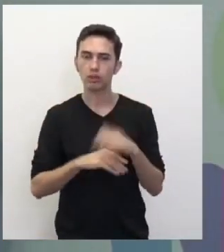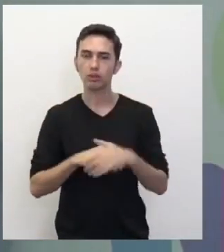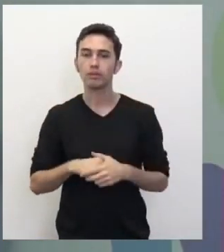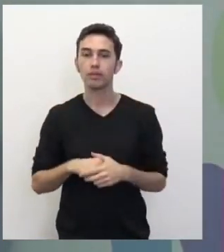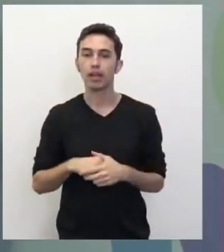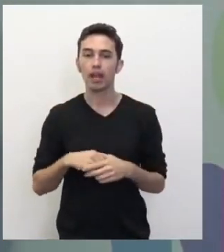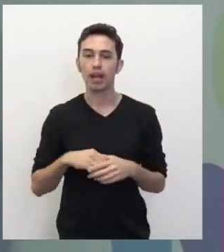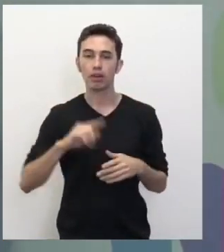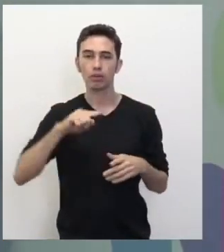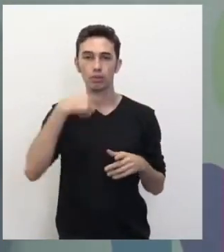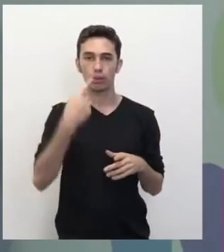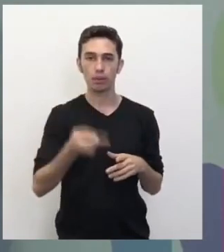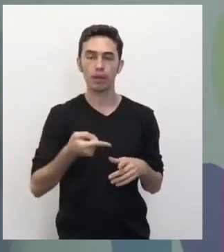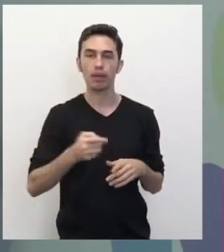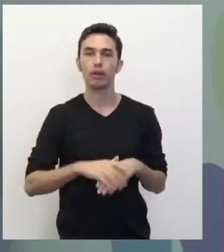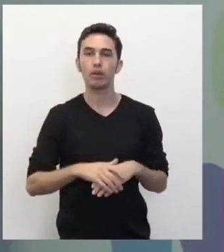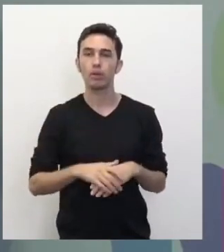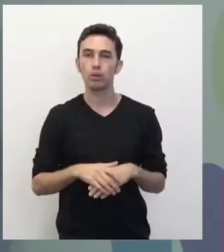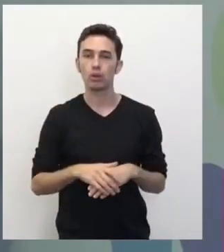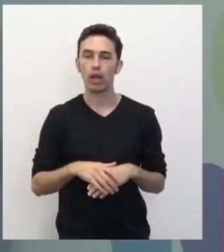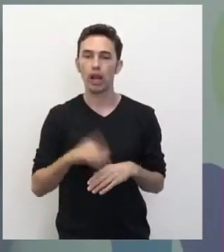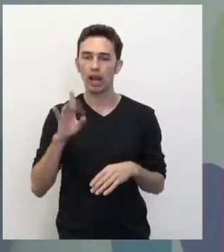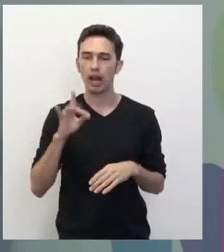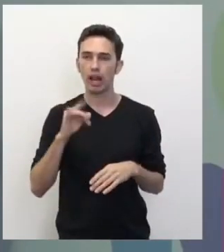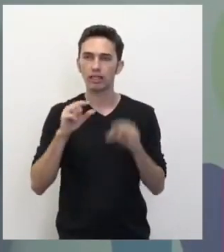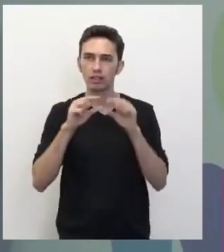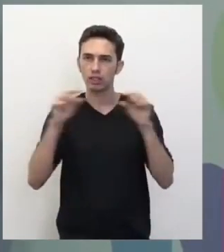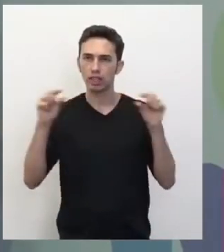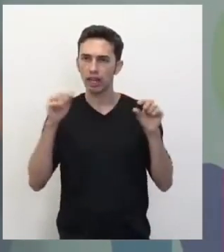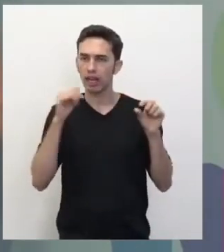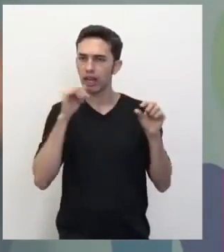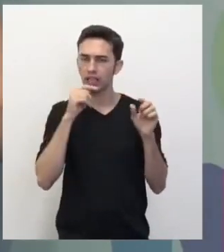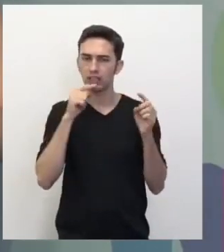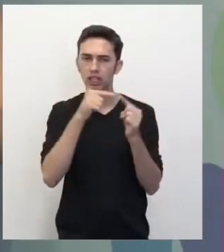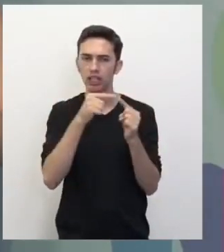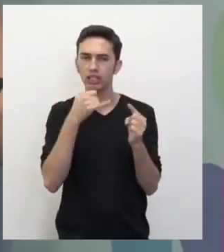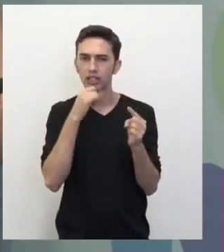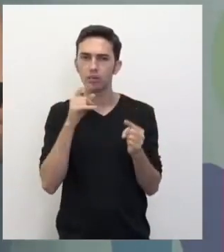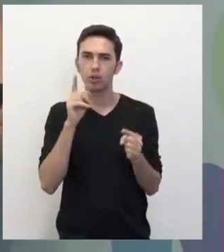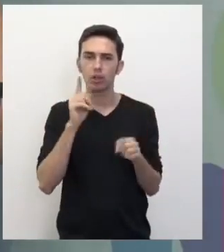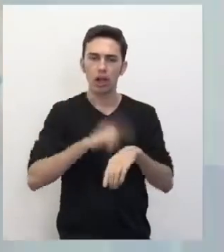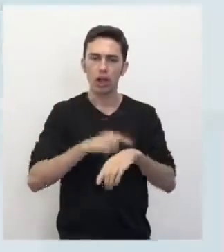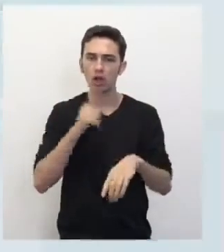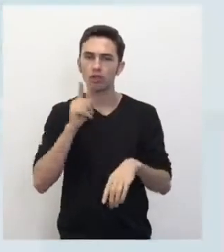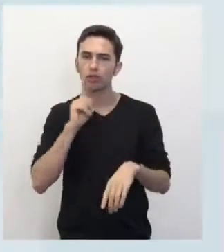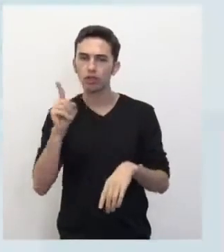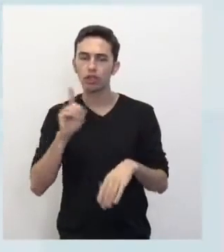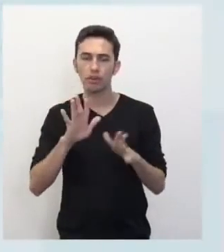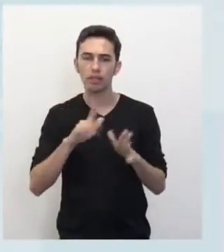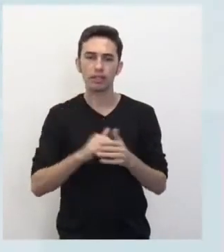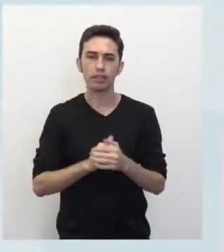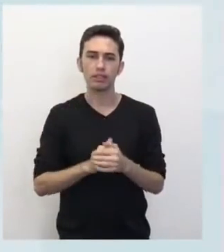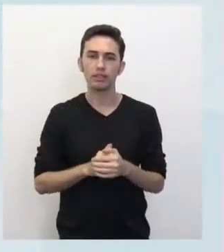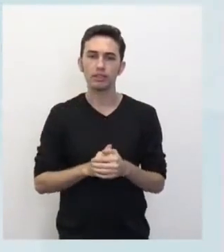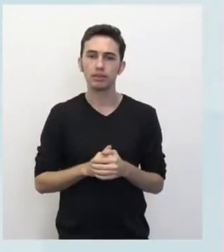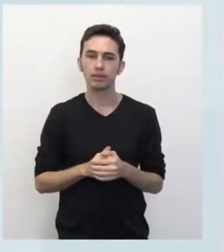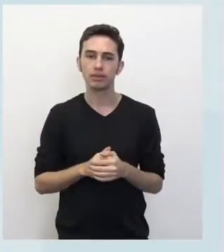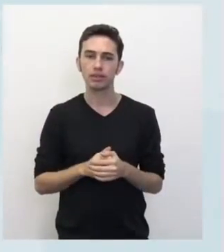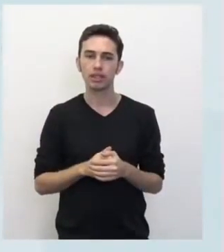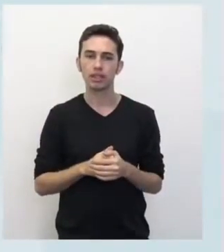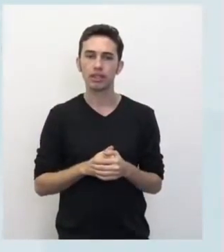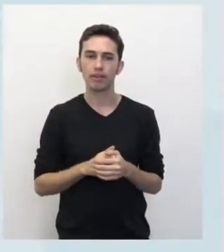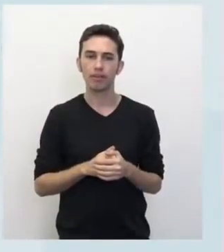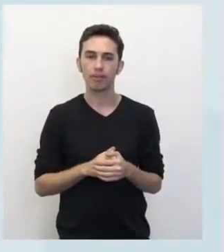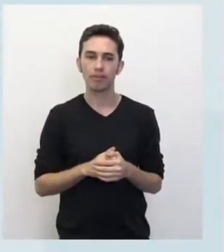hora, é o outro parágrafo, porque ali só está a indicação. Então, temos ali, ó, coloca na tela aí, por favor. As ararinhas